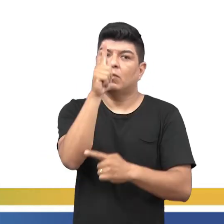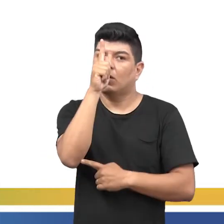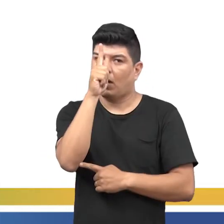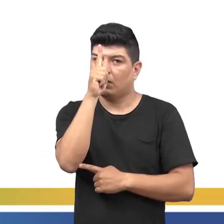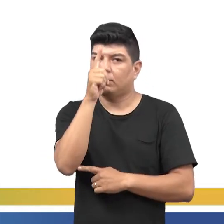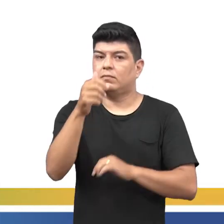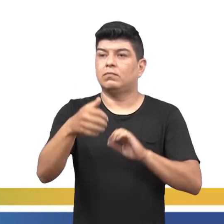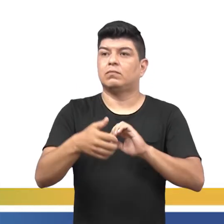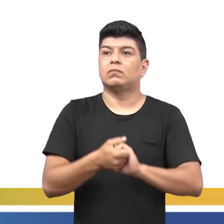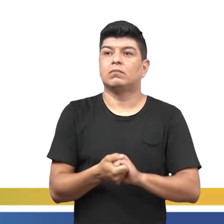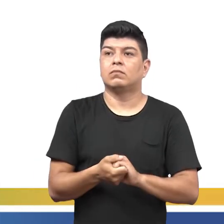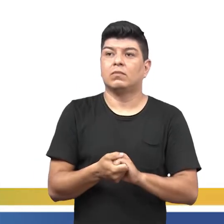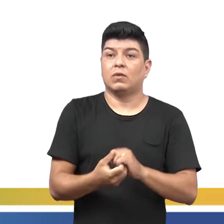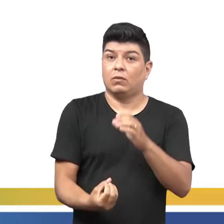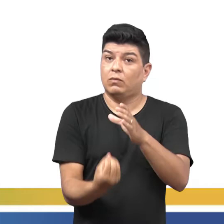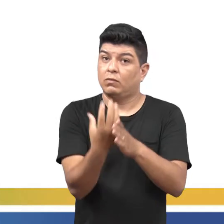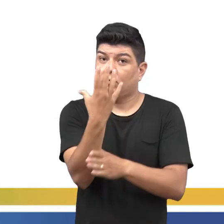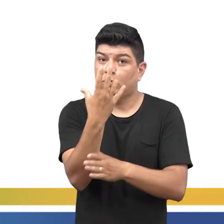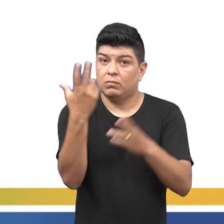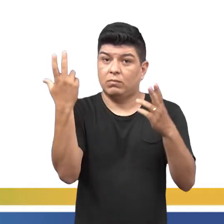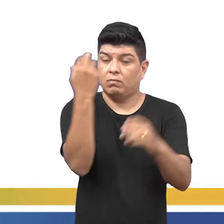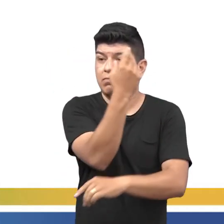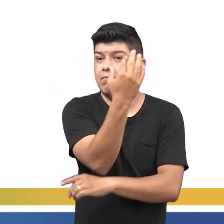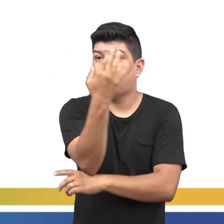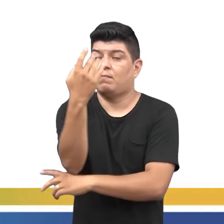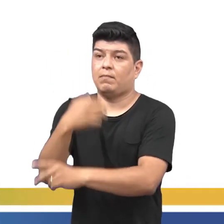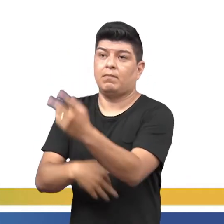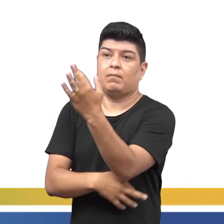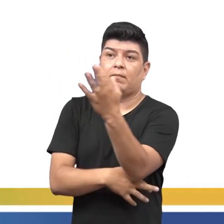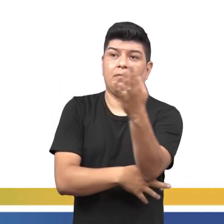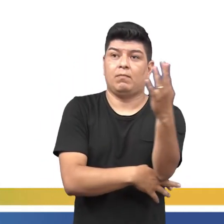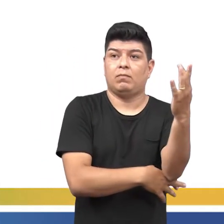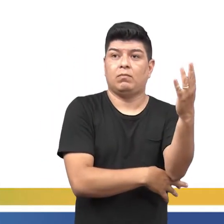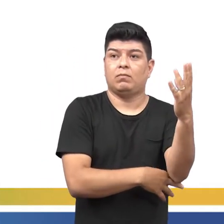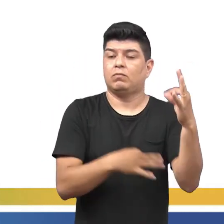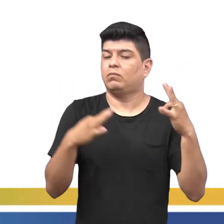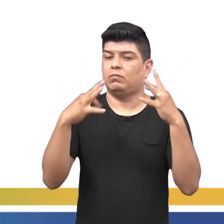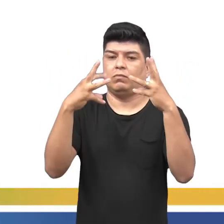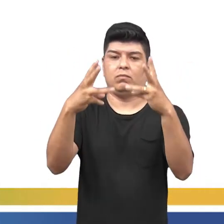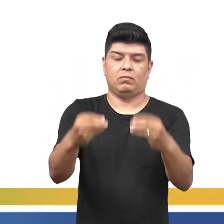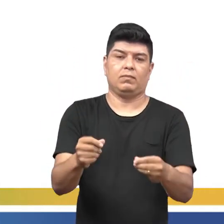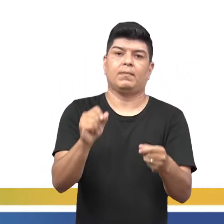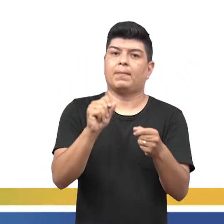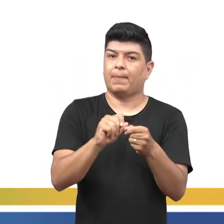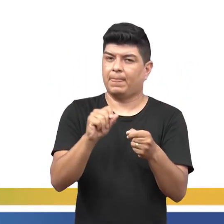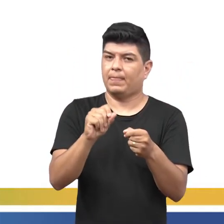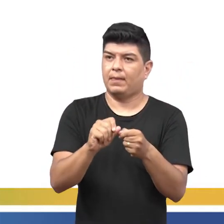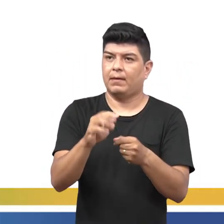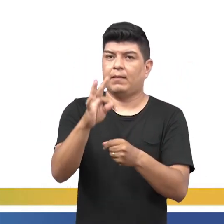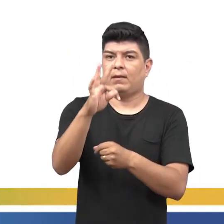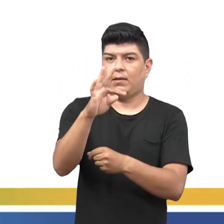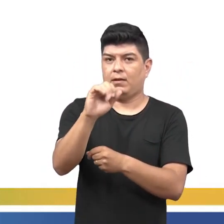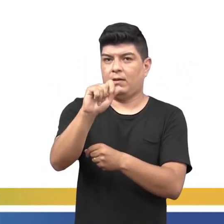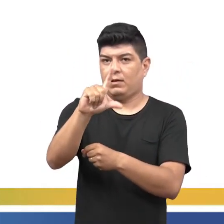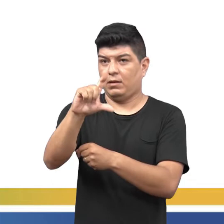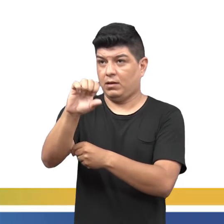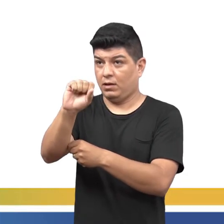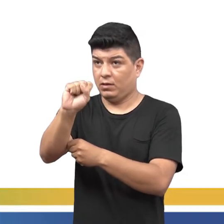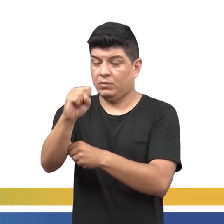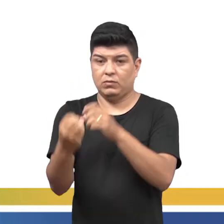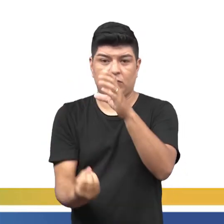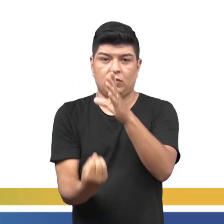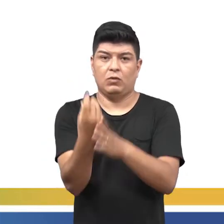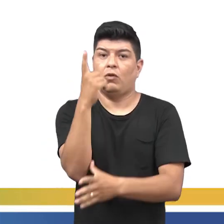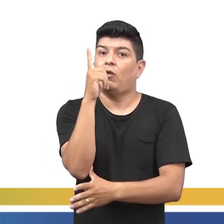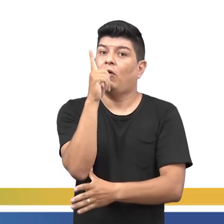da physis, ou seja, a origem da natureza, de que todas as coisas são feitas. Para Tales de Mileto, tudo veio da água.